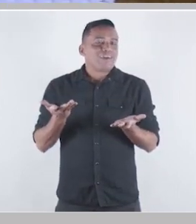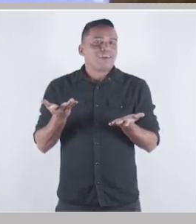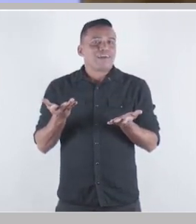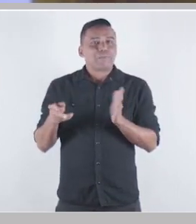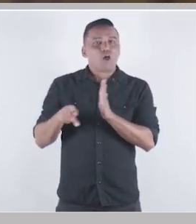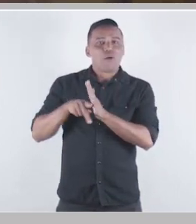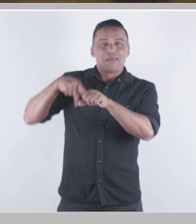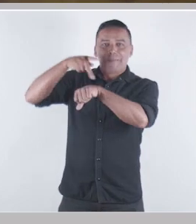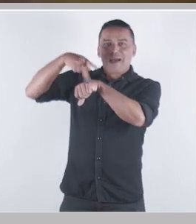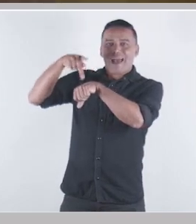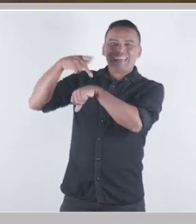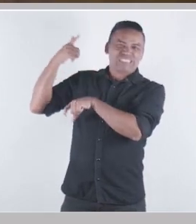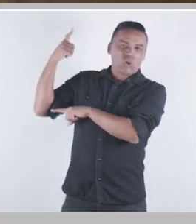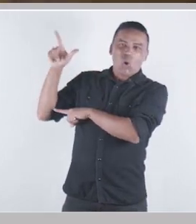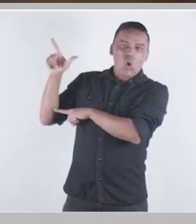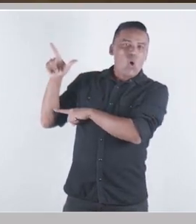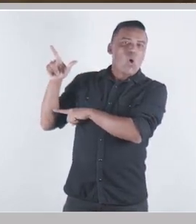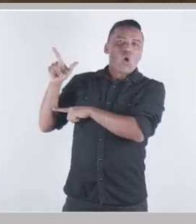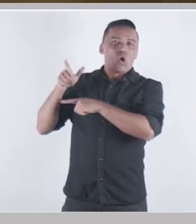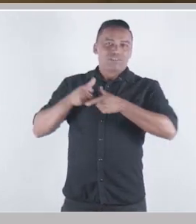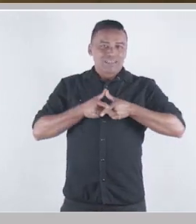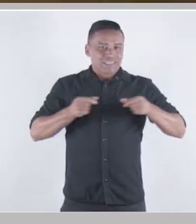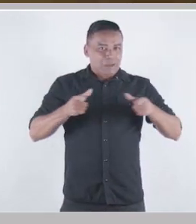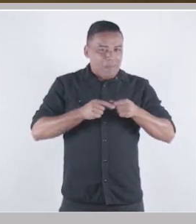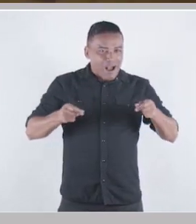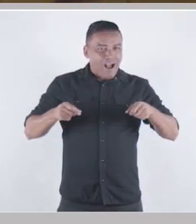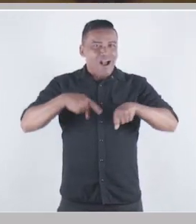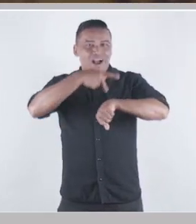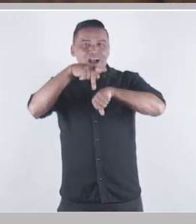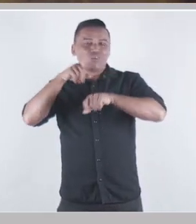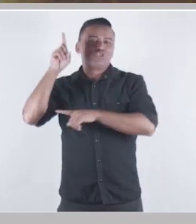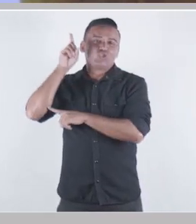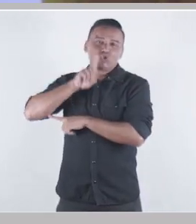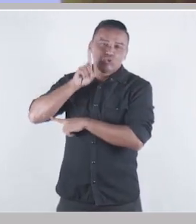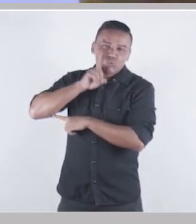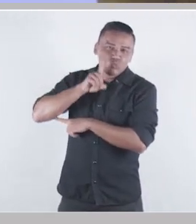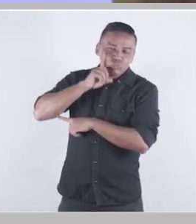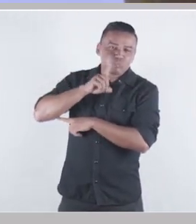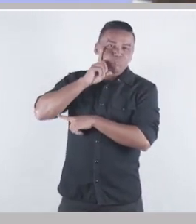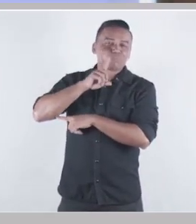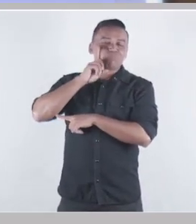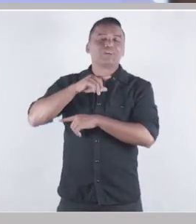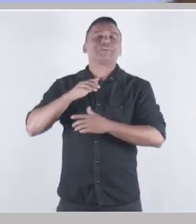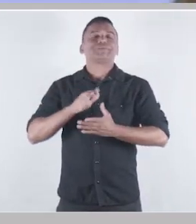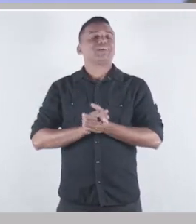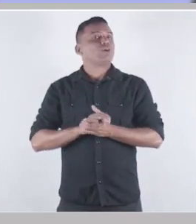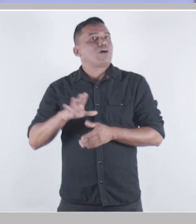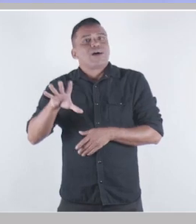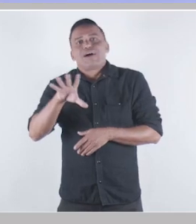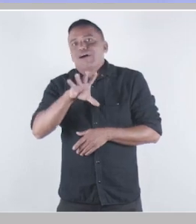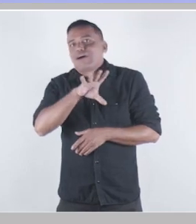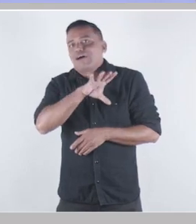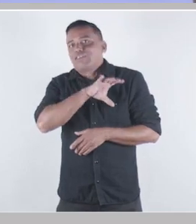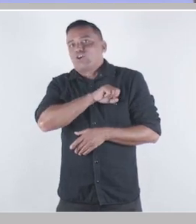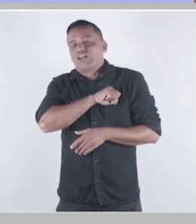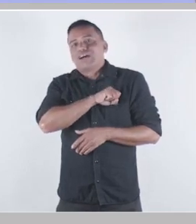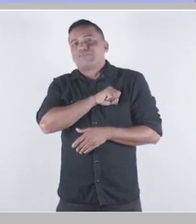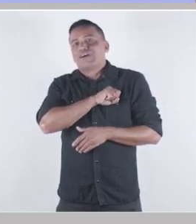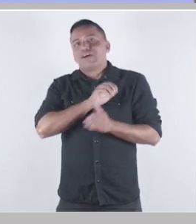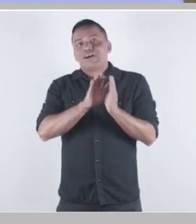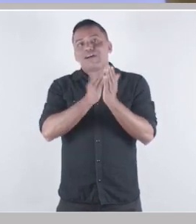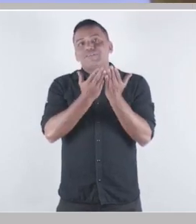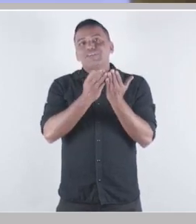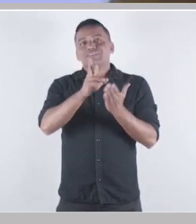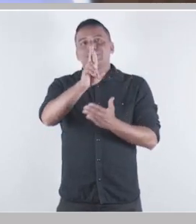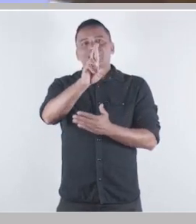gringas, né, sei lá, tipo japonesas, americanas. Eu gostava bastante da revista Recreio